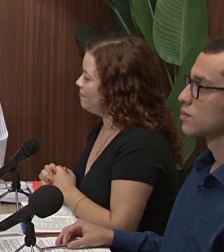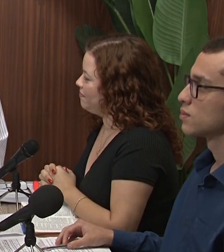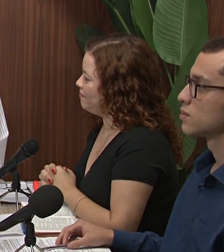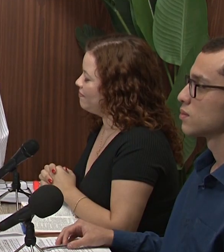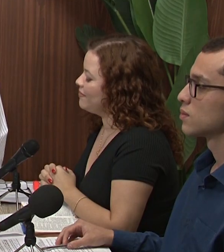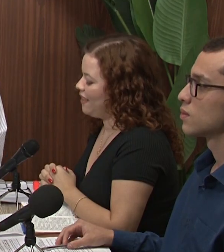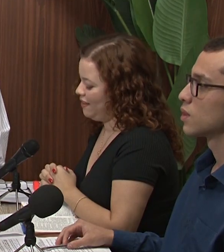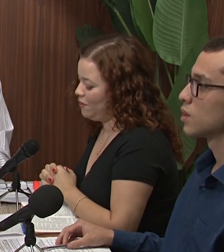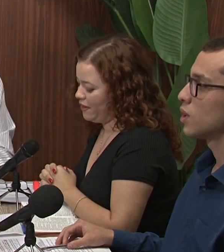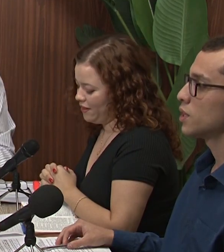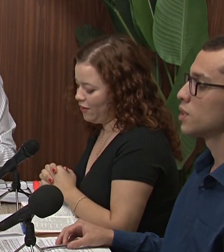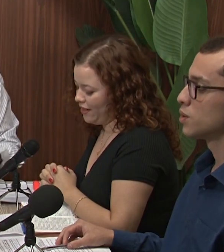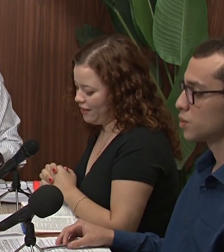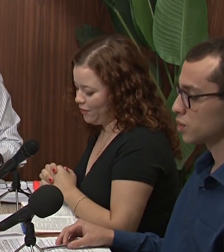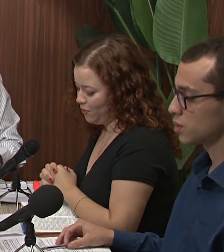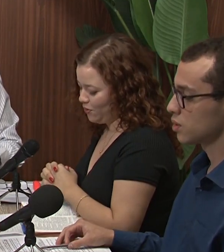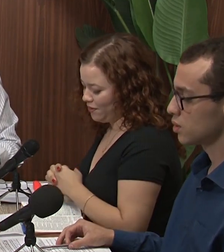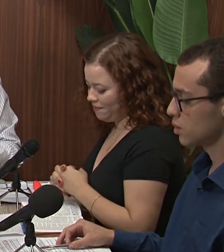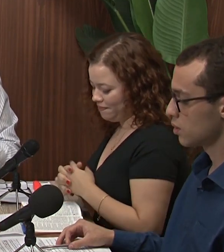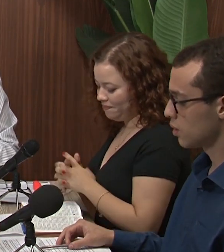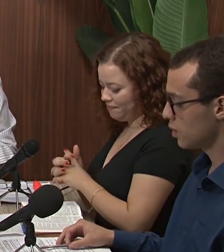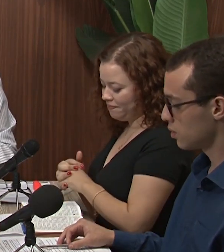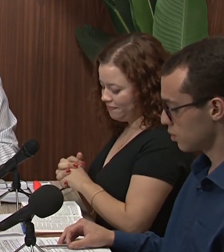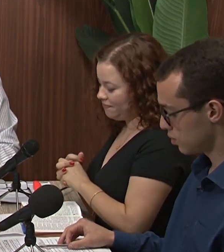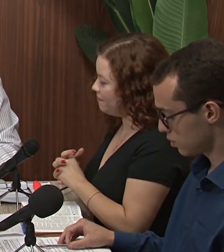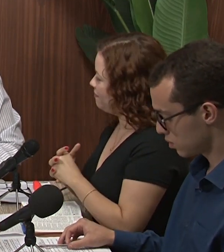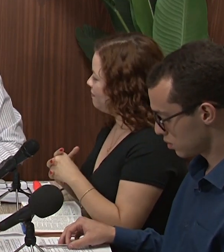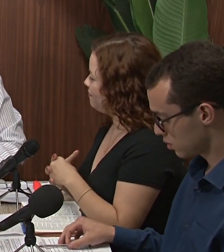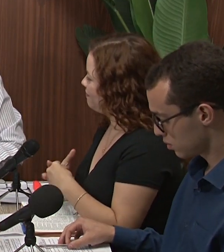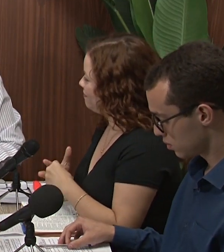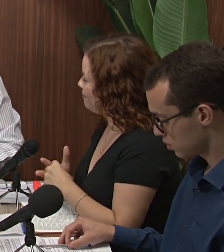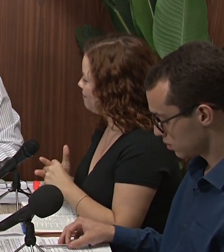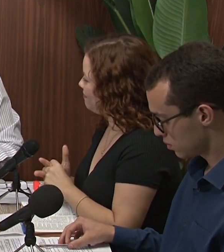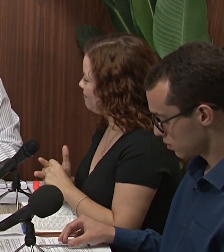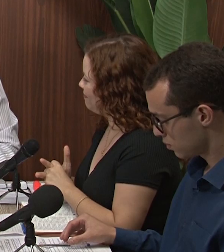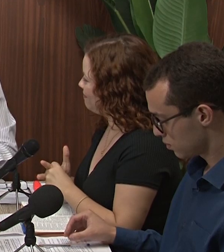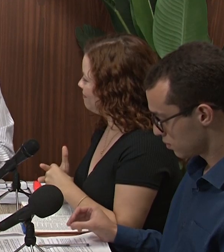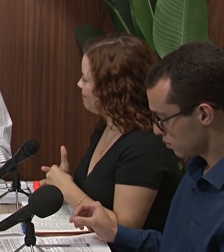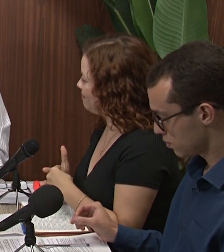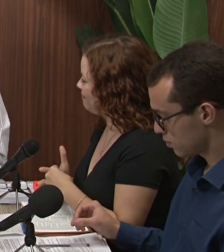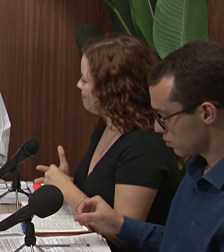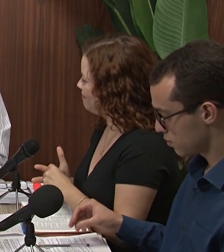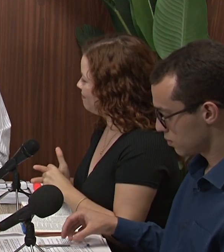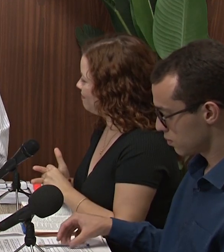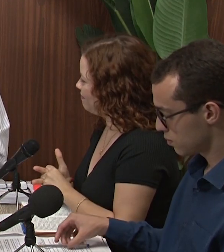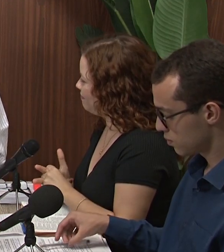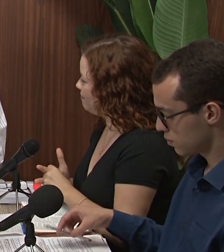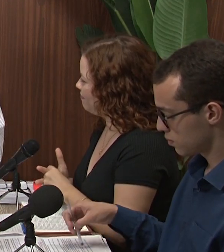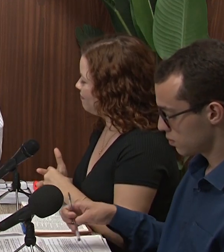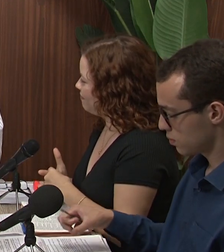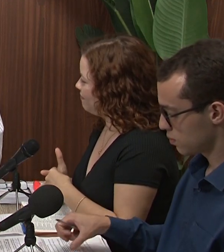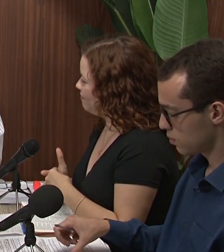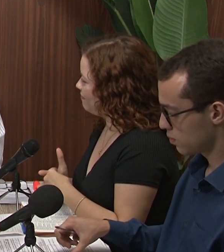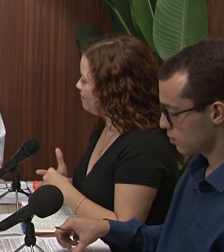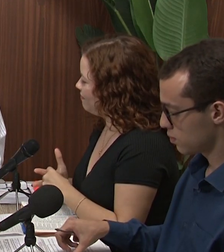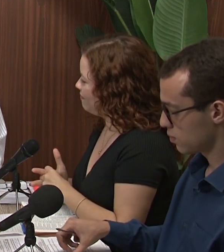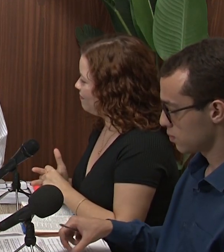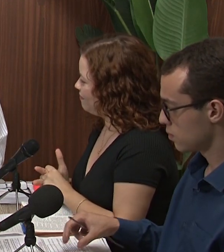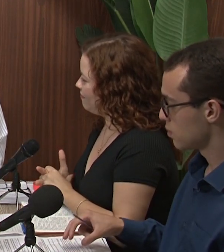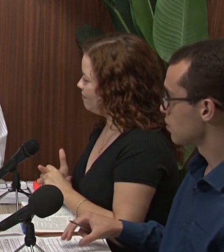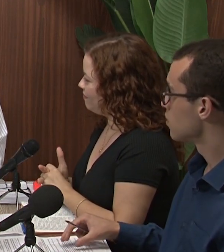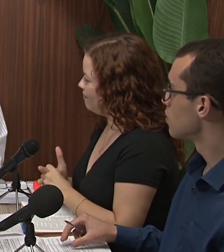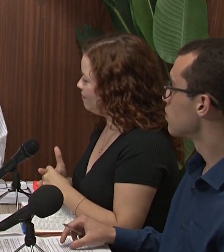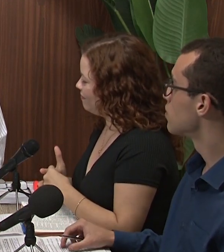Bem, glória a Deus, né? Glória a Deus. Glória a Deus. Glória a Deus. Eu nunca canso de falar o exemplo dado pelo pastor de Vitória, quando